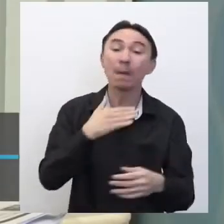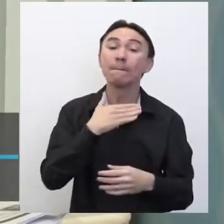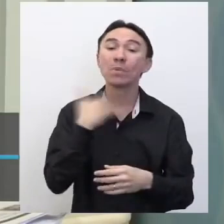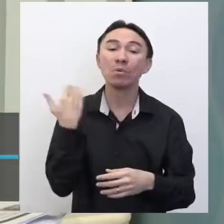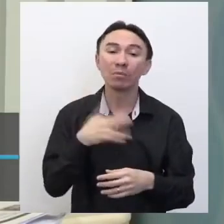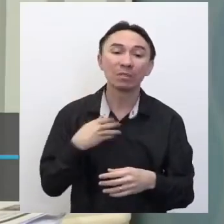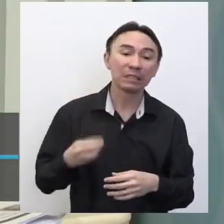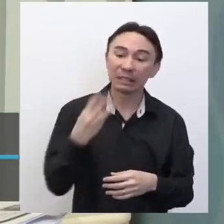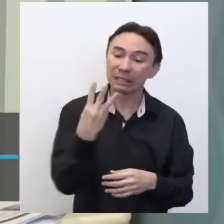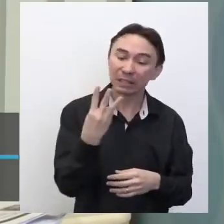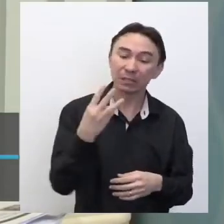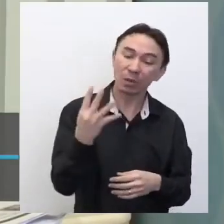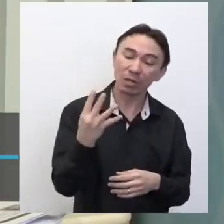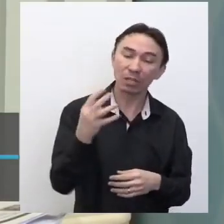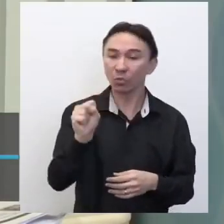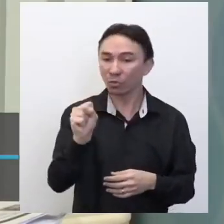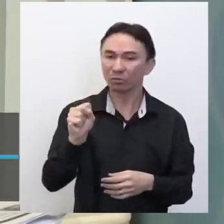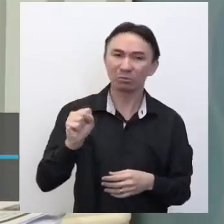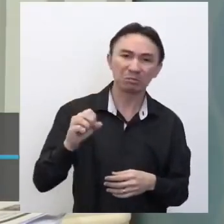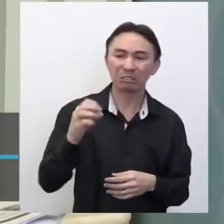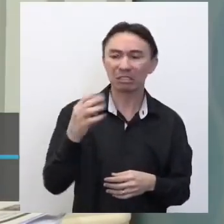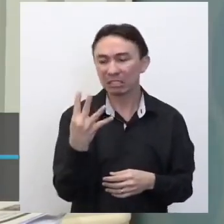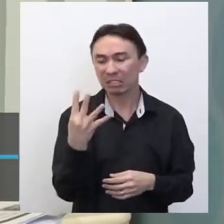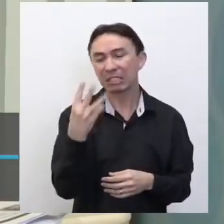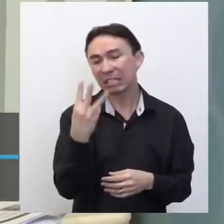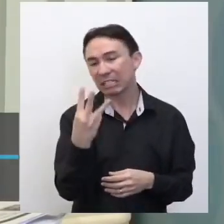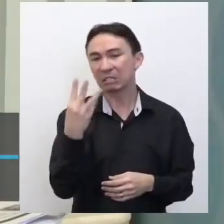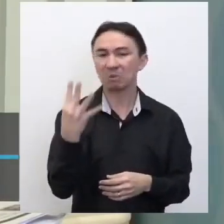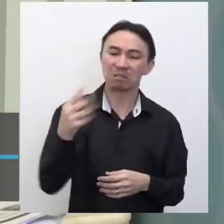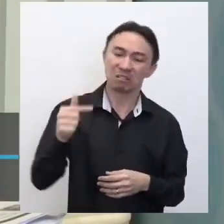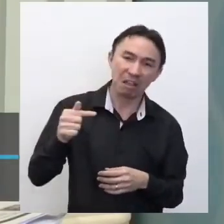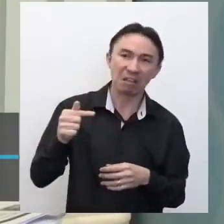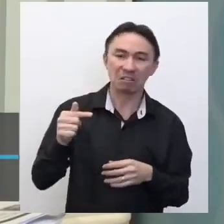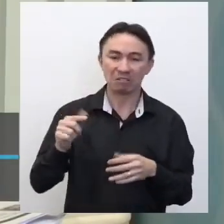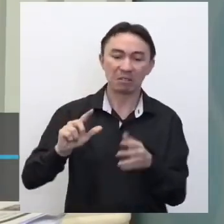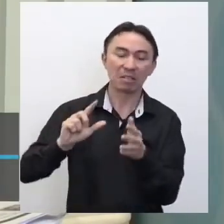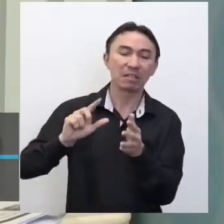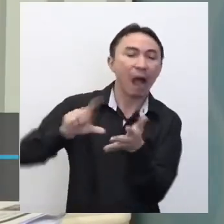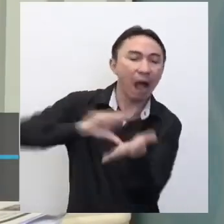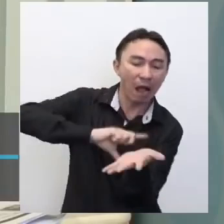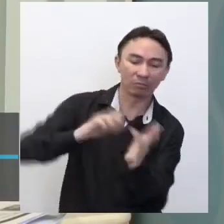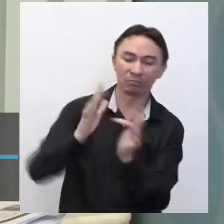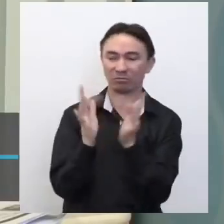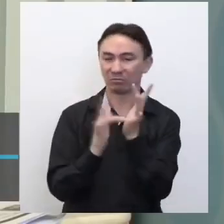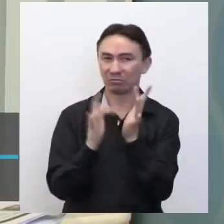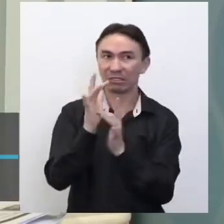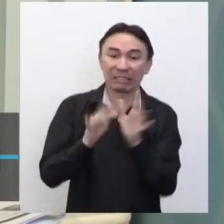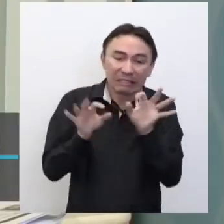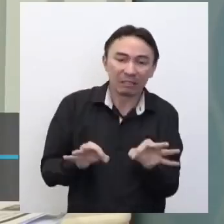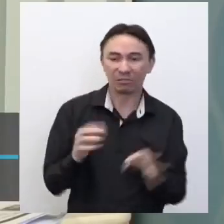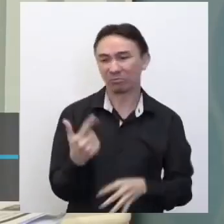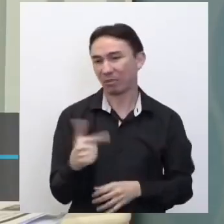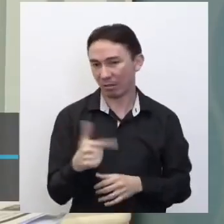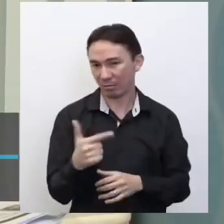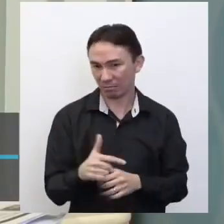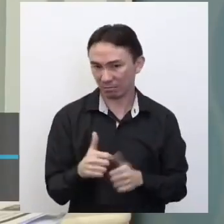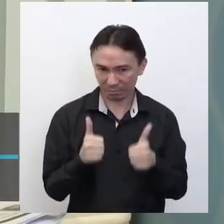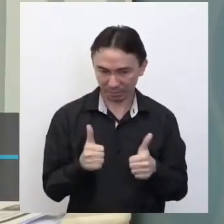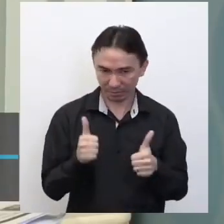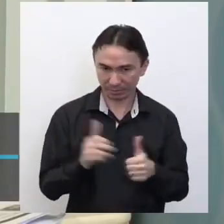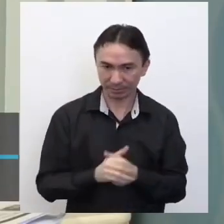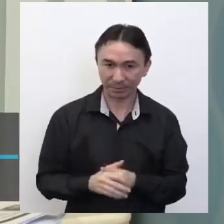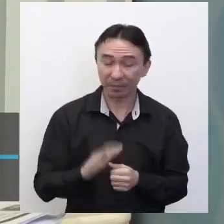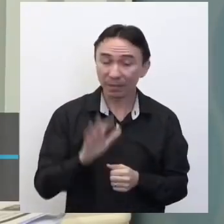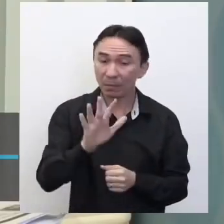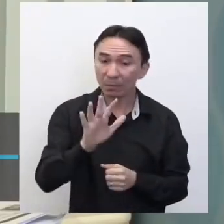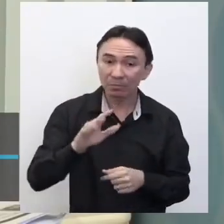e 347 a.C. A gente também não consegue saber com muita precisão, né? E aí,